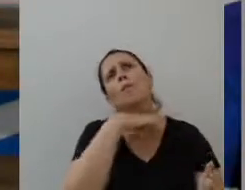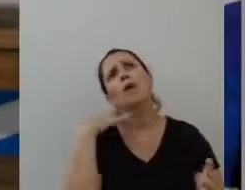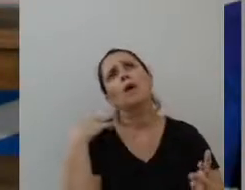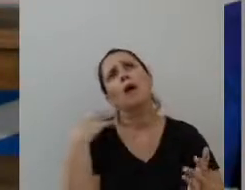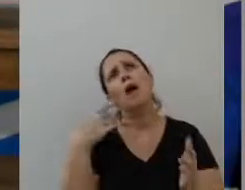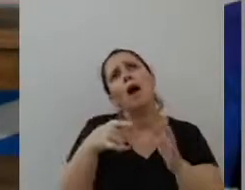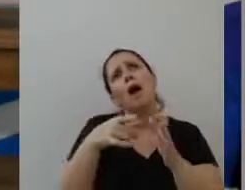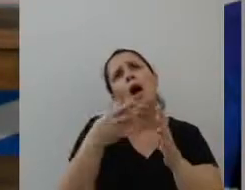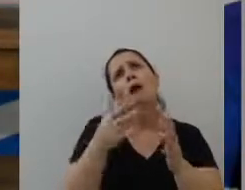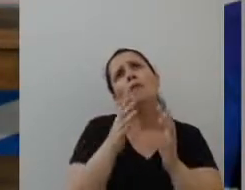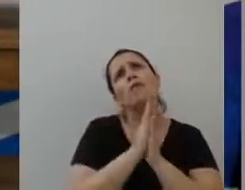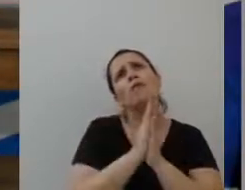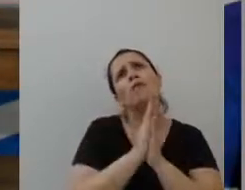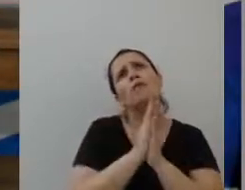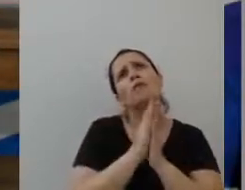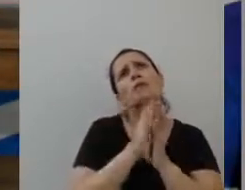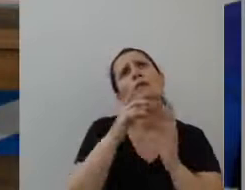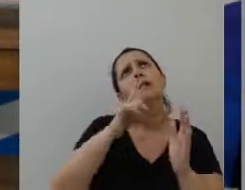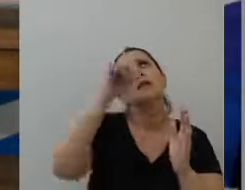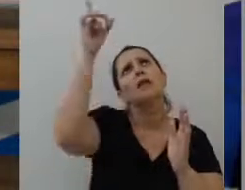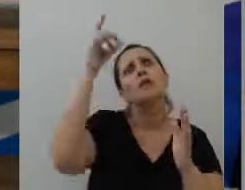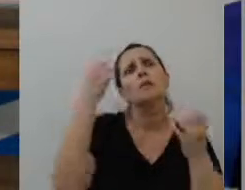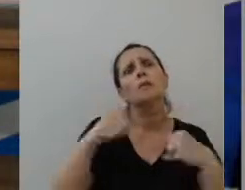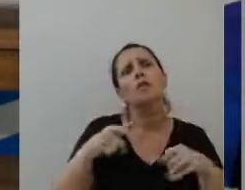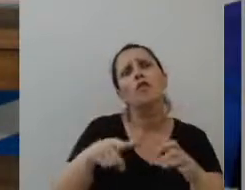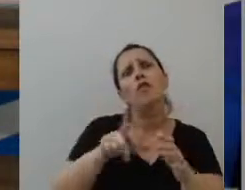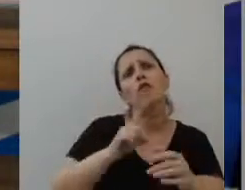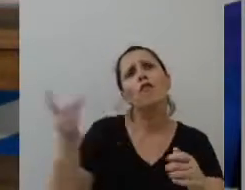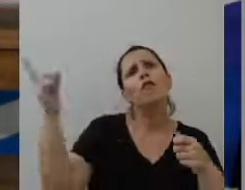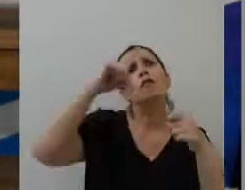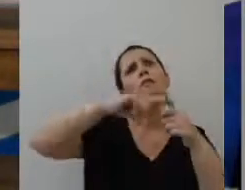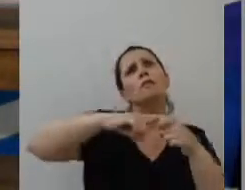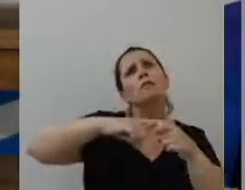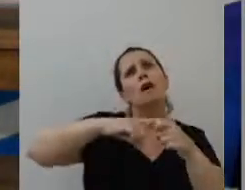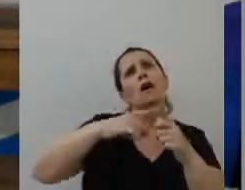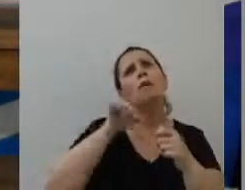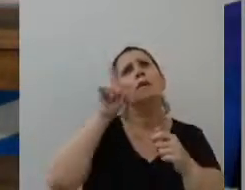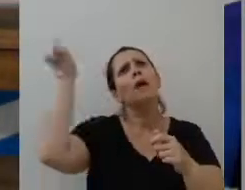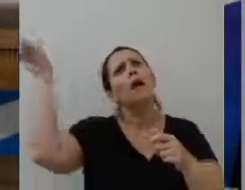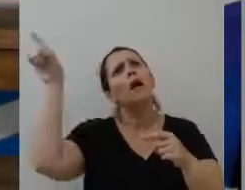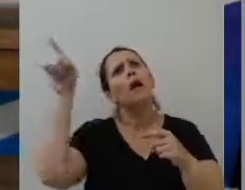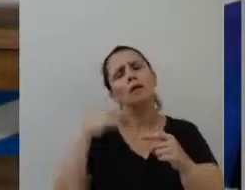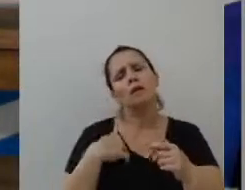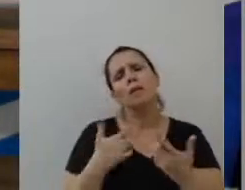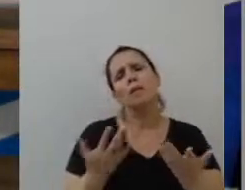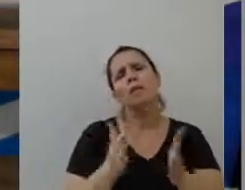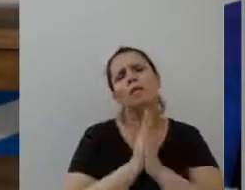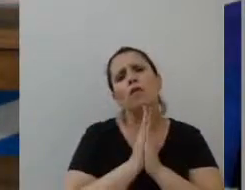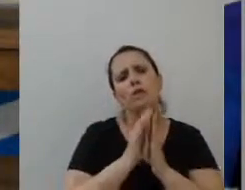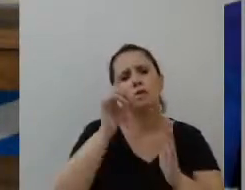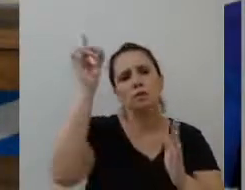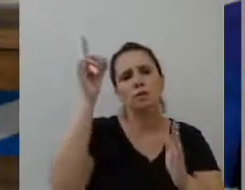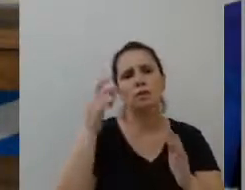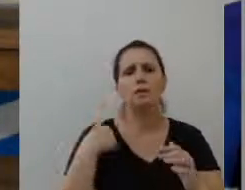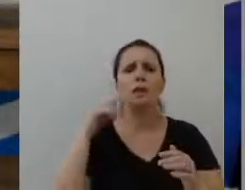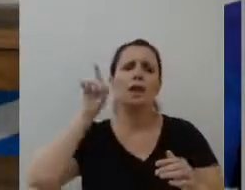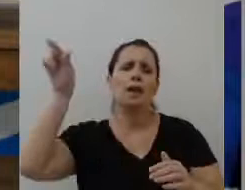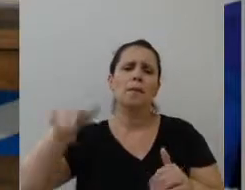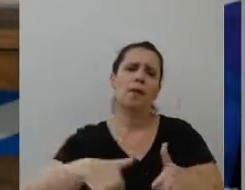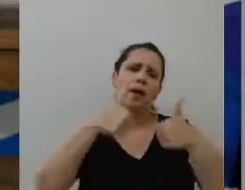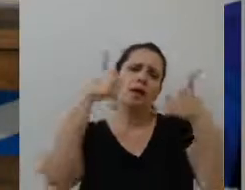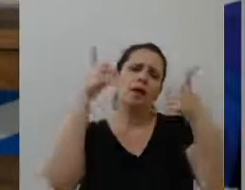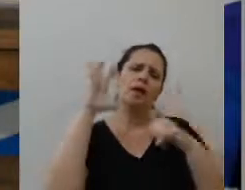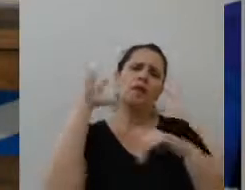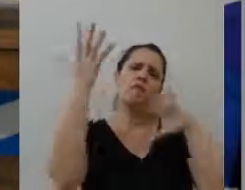religiosidade. Não permita Deus que eu morra sem que volte para lá. Sem que desfrute os primores que tais não encontro cá. Sem que ainda visse